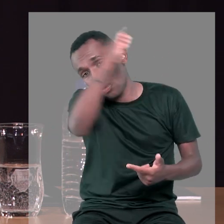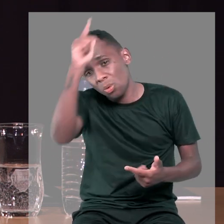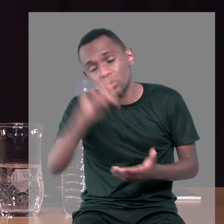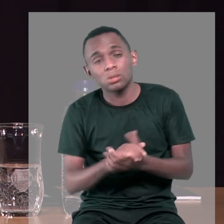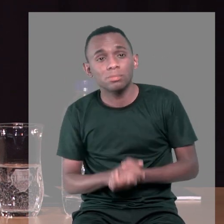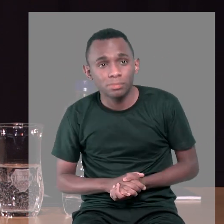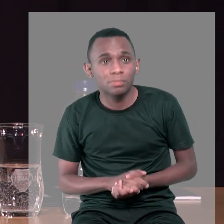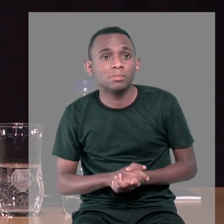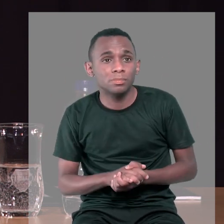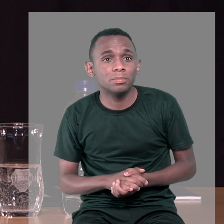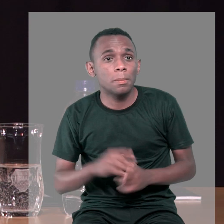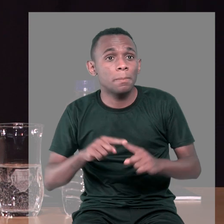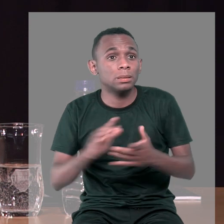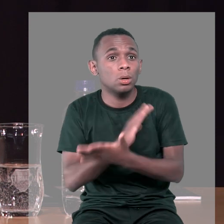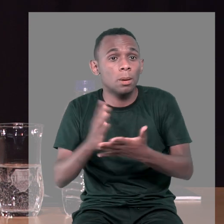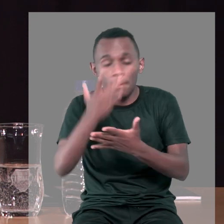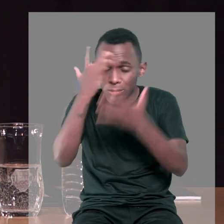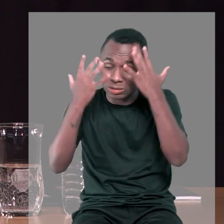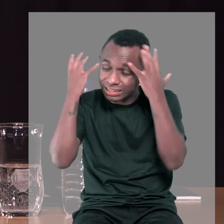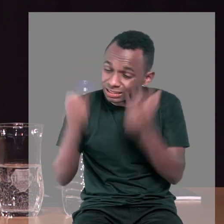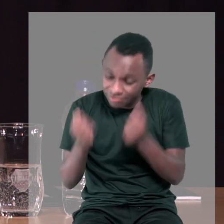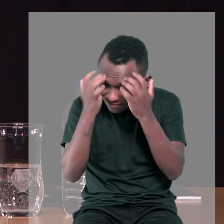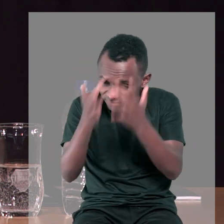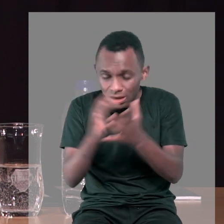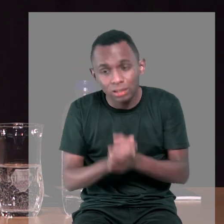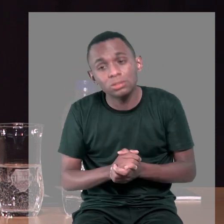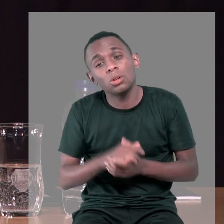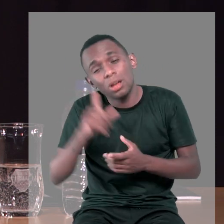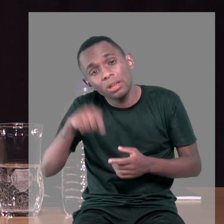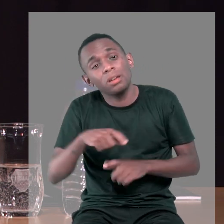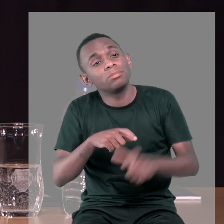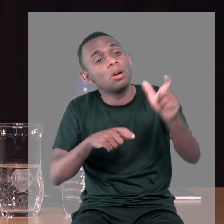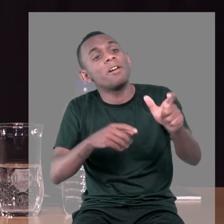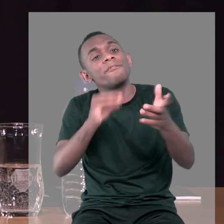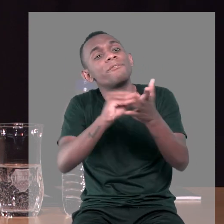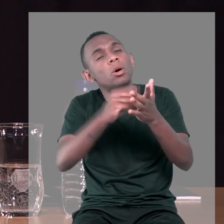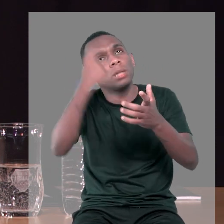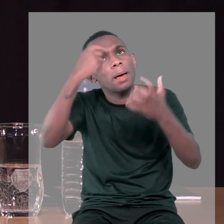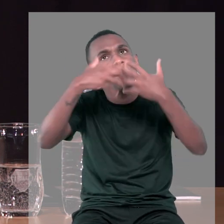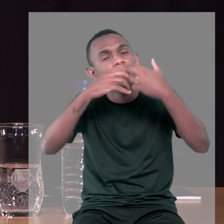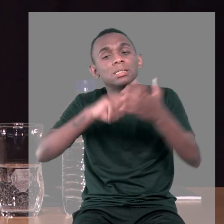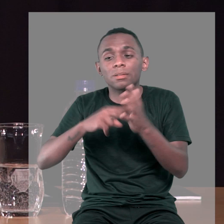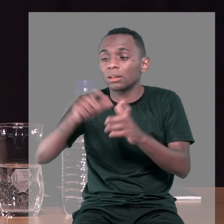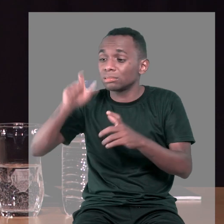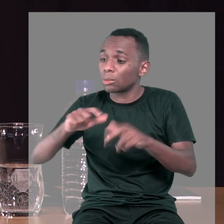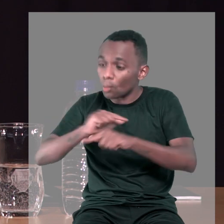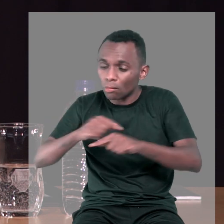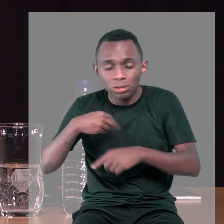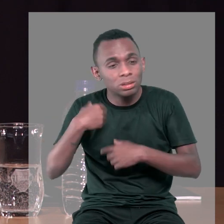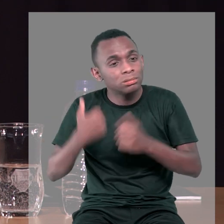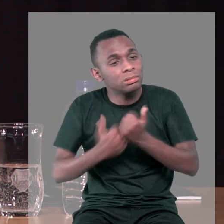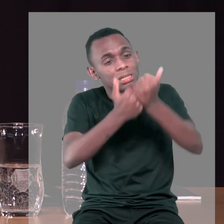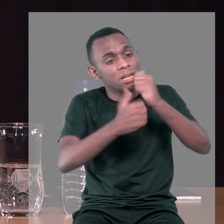passado e a sua estrutura veritativa possui. Por isso, a ideologia